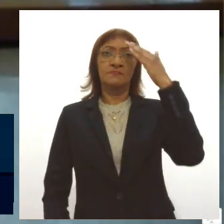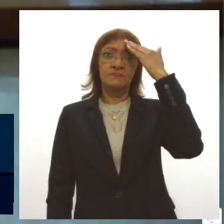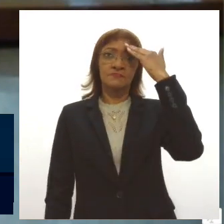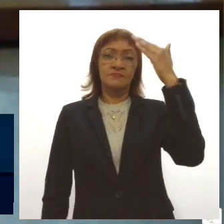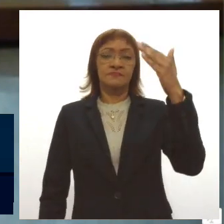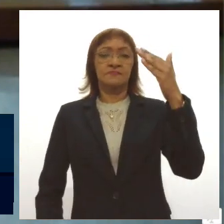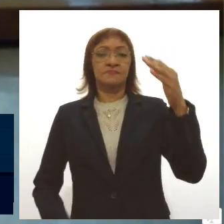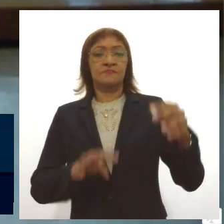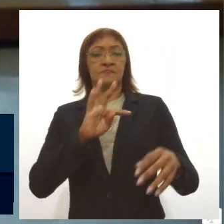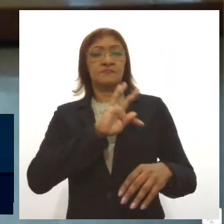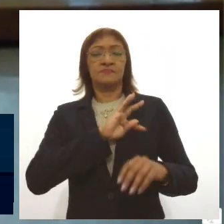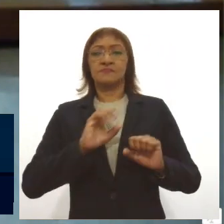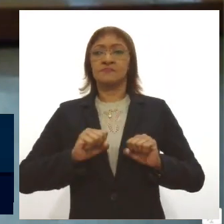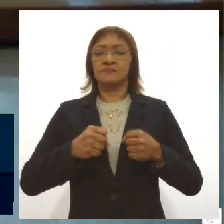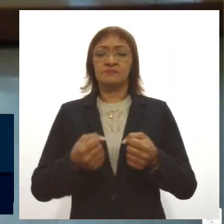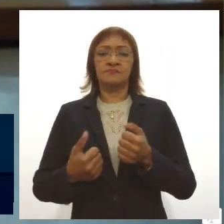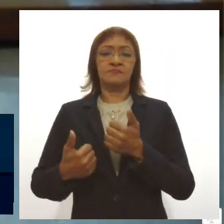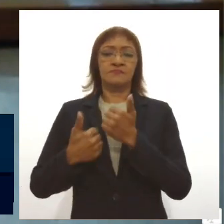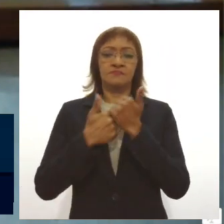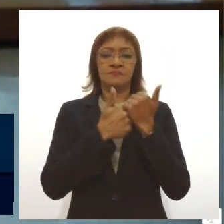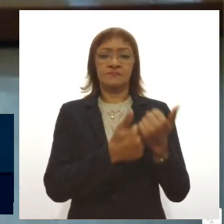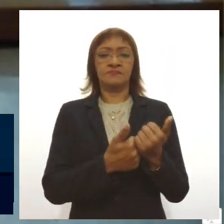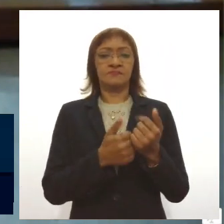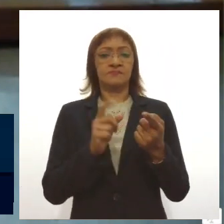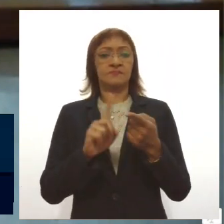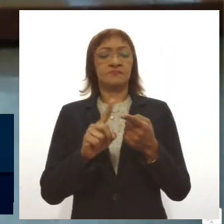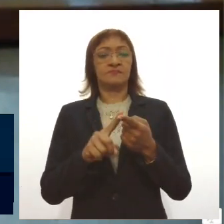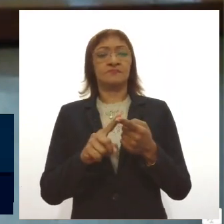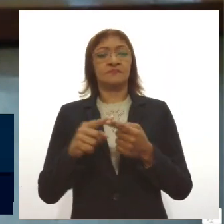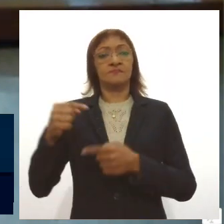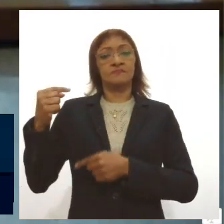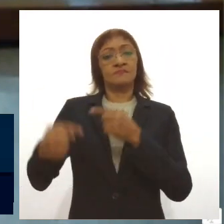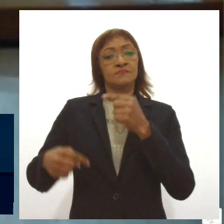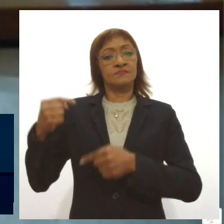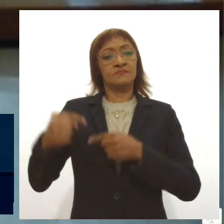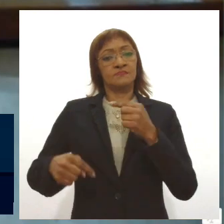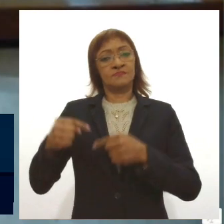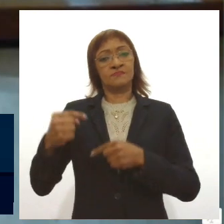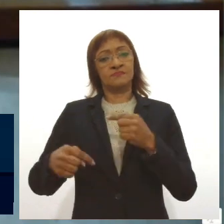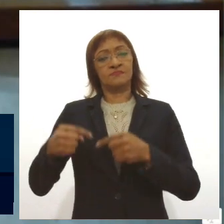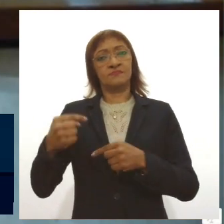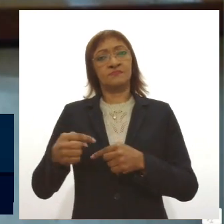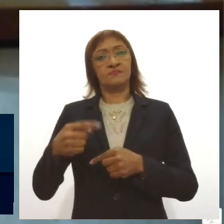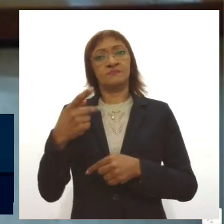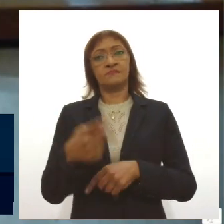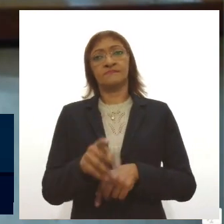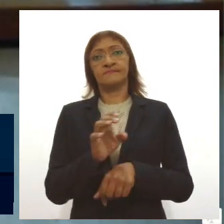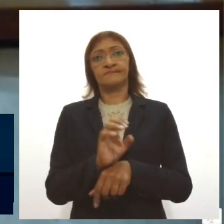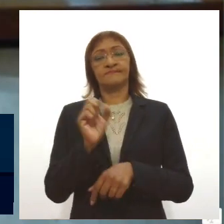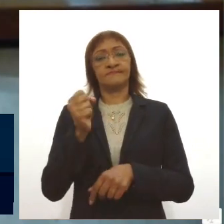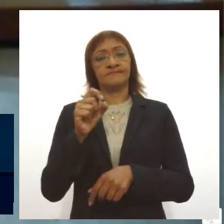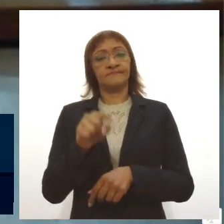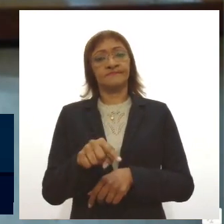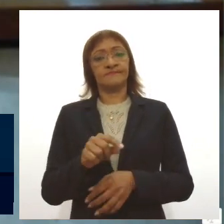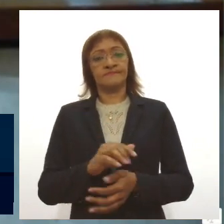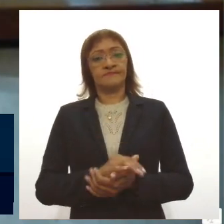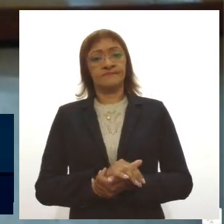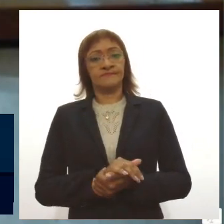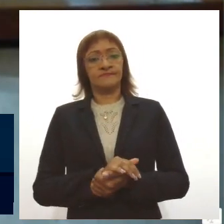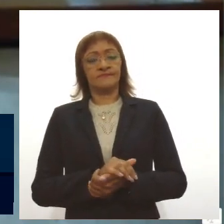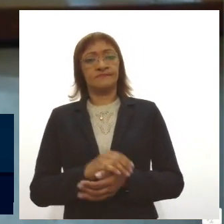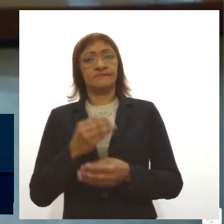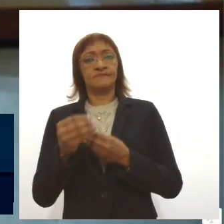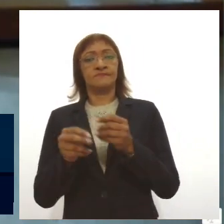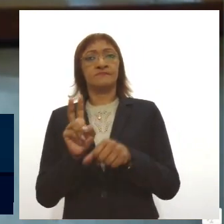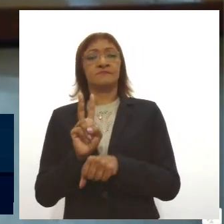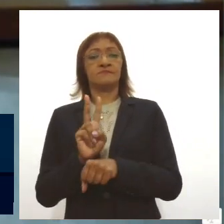esforço técnico e ao apoio institucional e político, tem colocado o Estado de Sergipe numa posição de